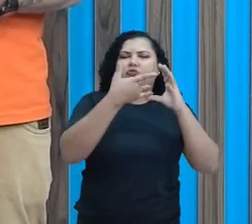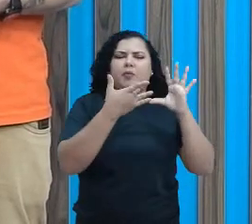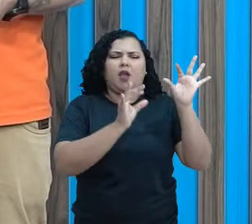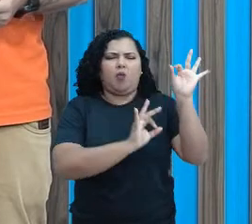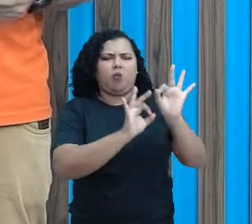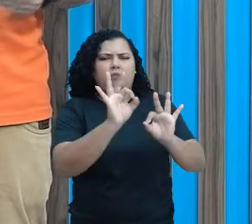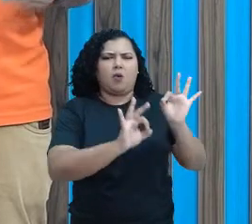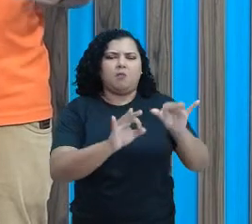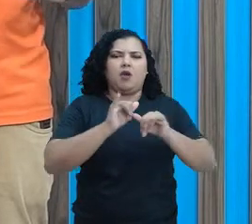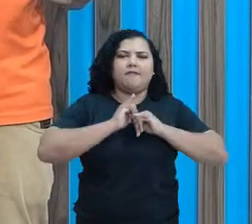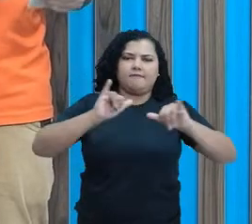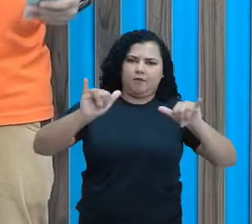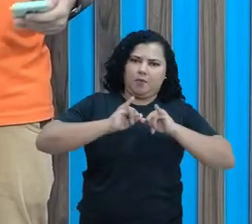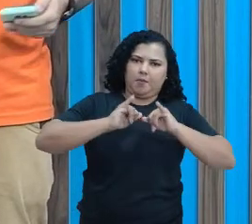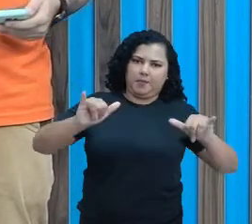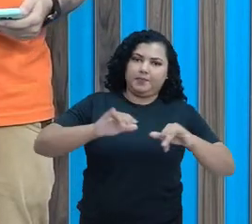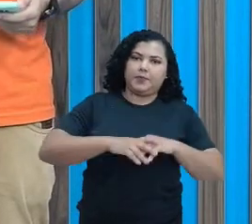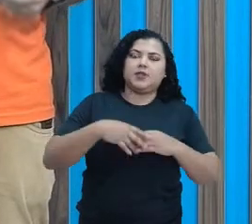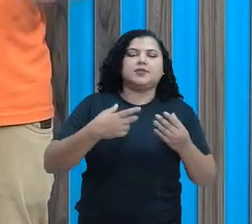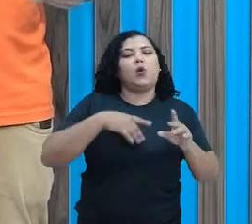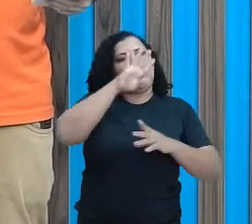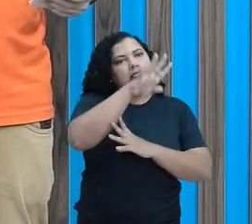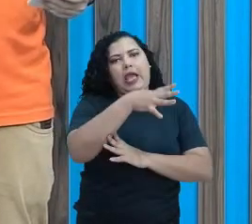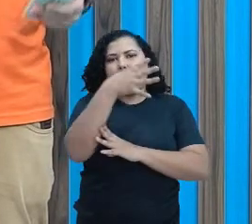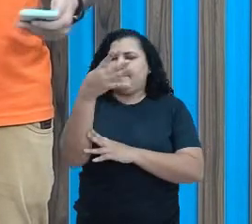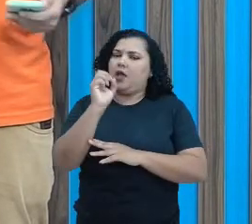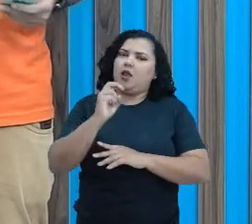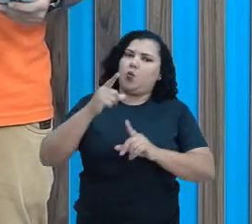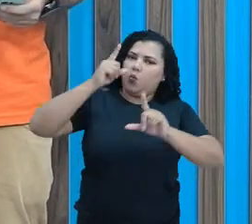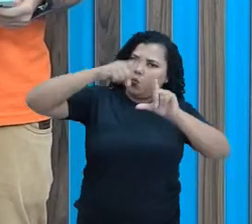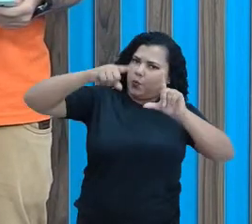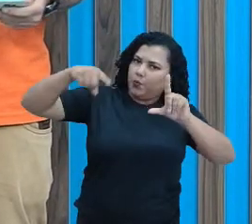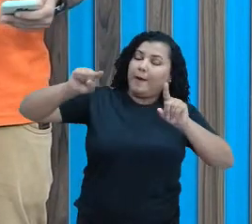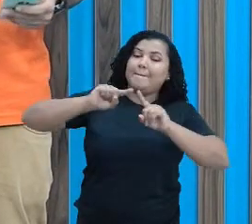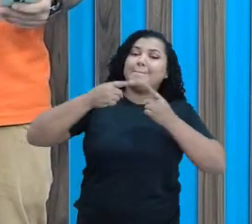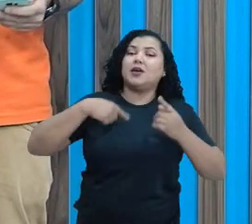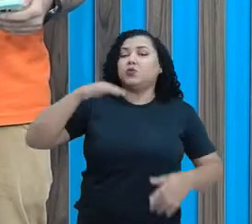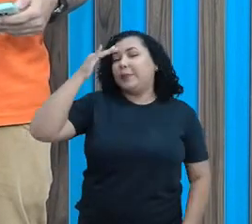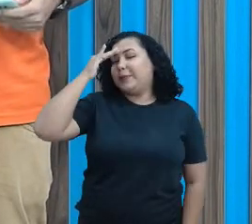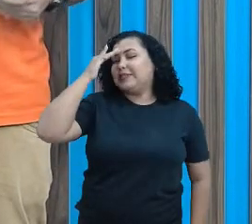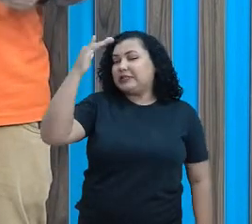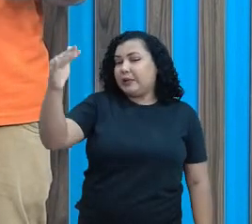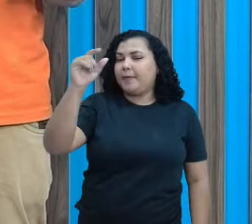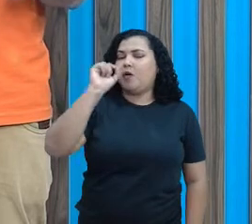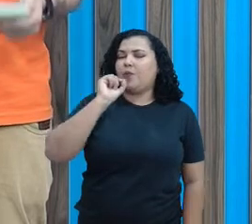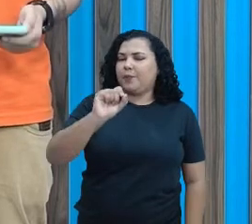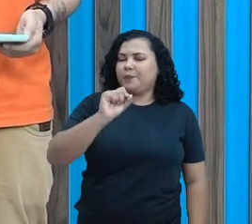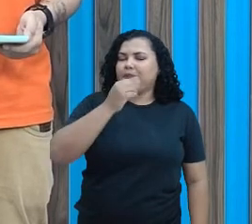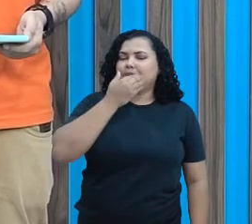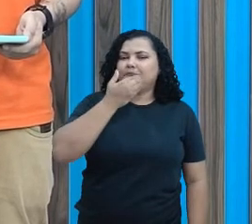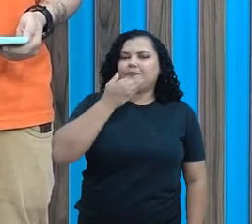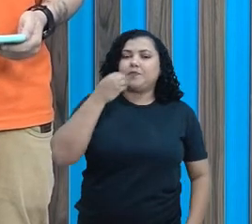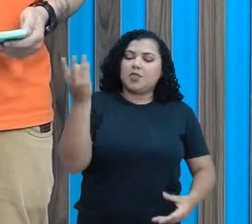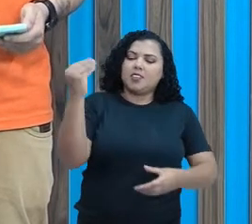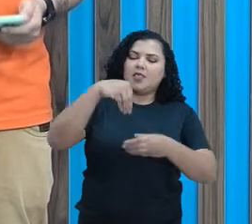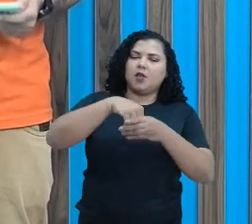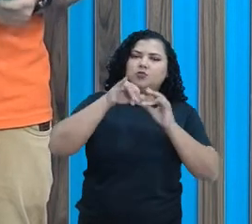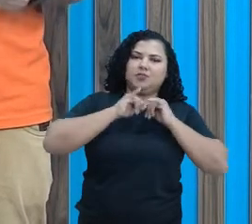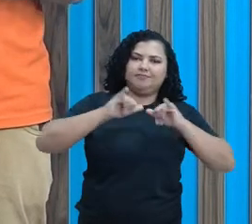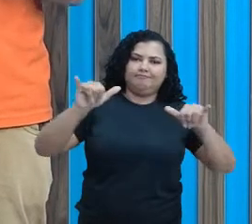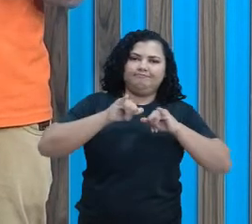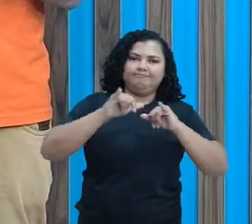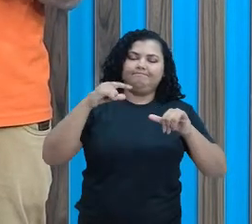organiza as informações em tabelas, em gráficos, só que o tema principal é a gente inferir nessas pesquisas, é a